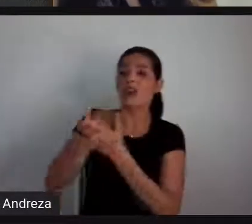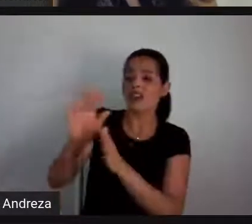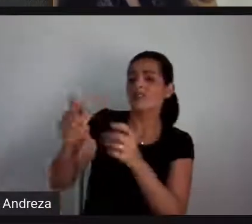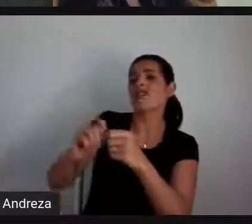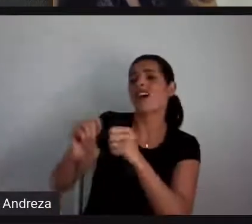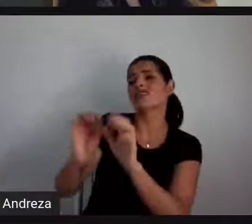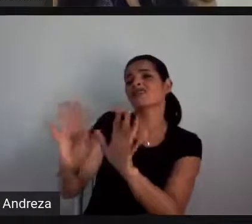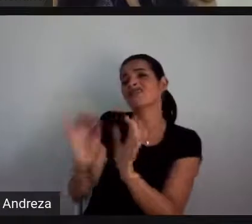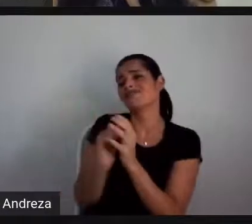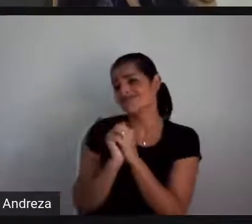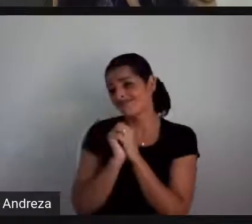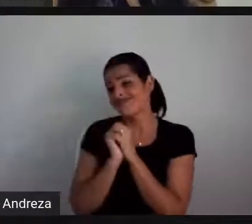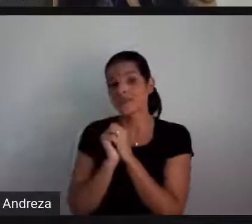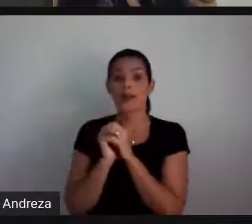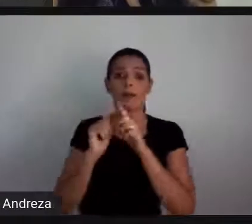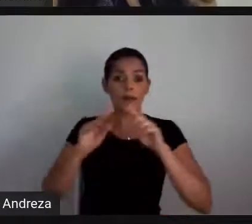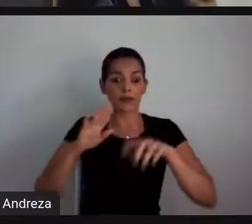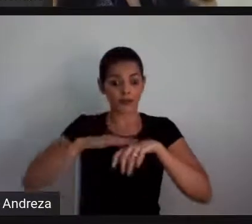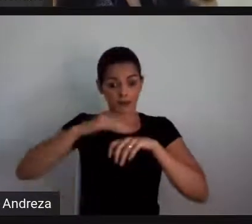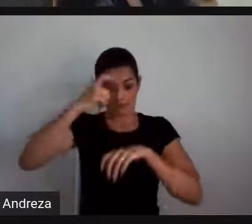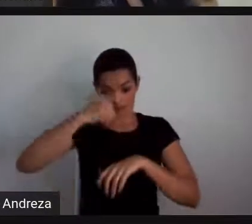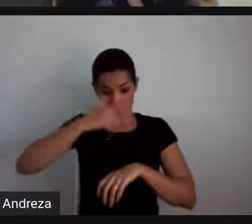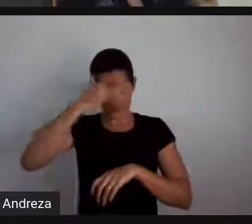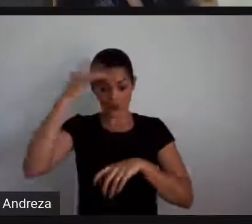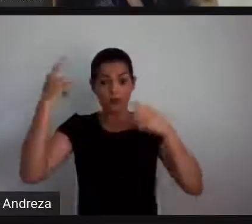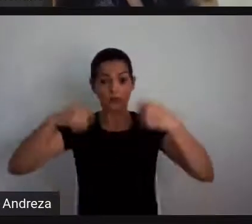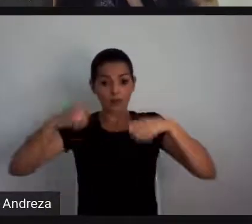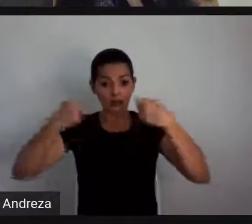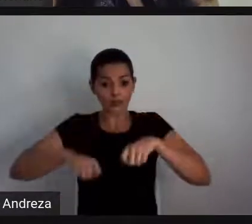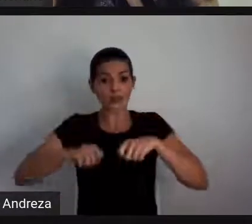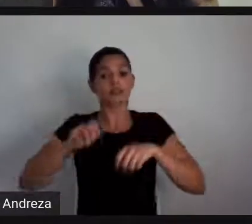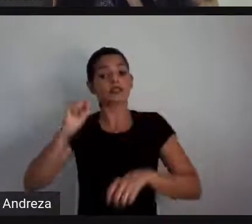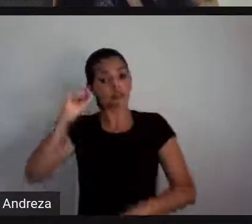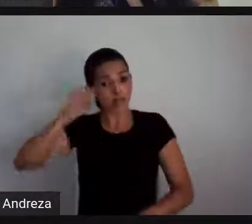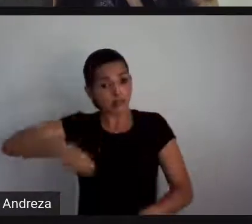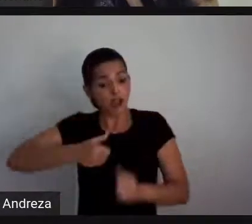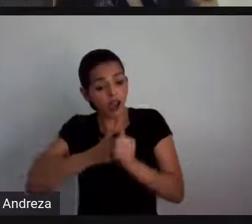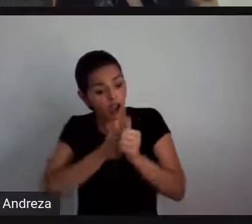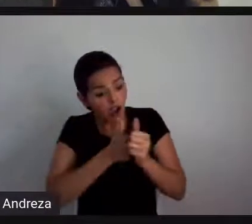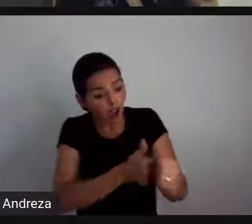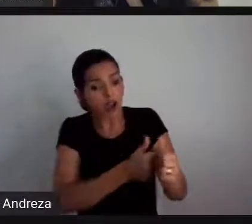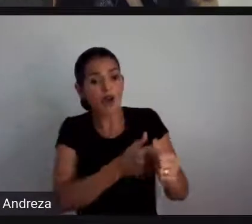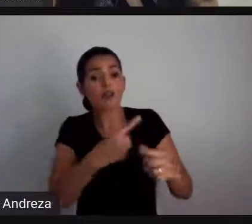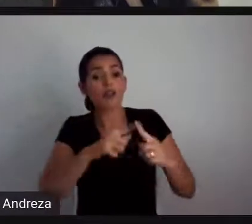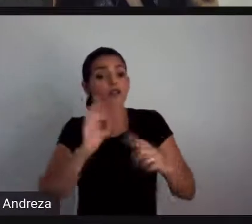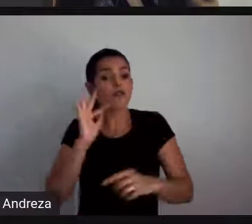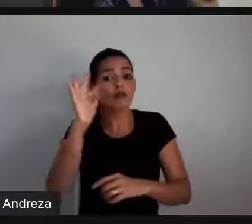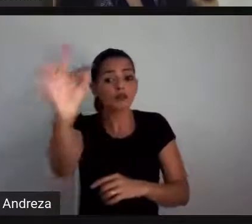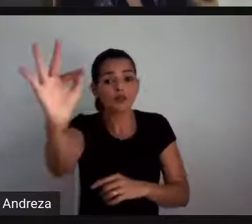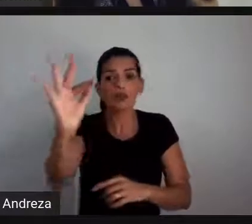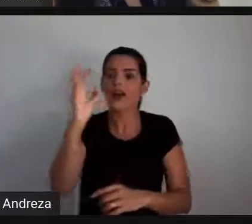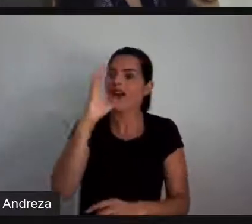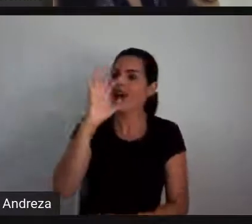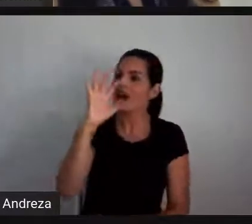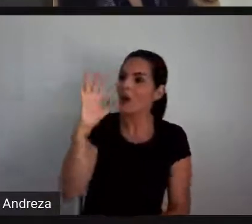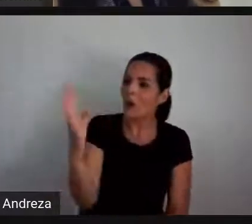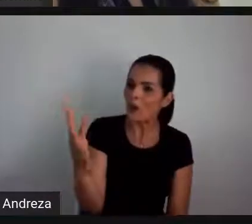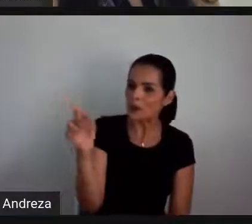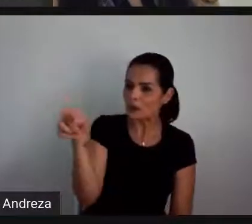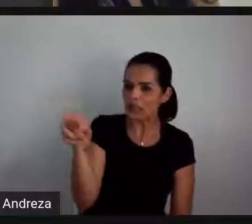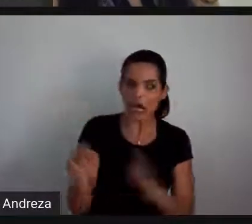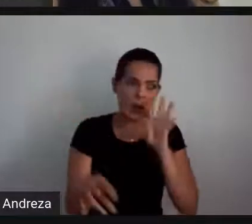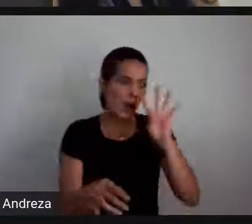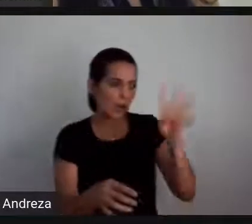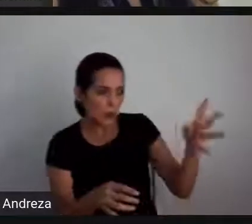pessoas precisam ter todo o acompanhamento para que depois, no futuro, não joguem a responsabilidade só em um lado, né?